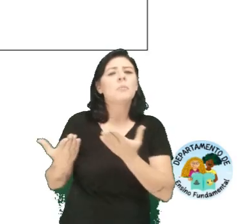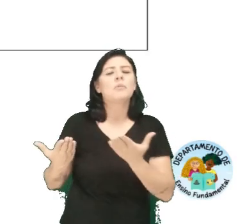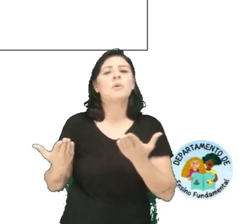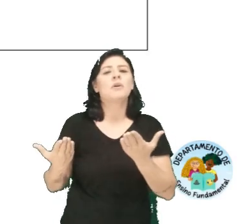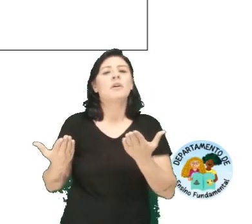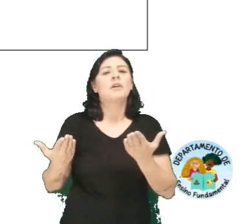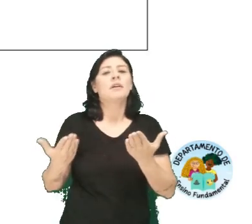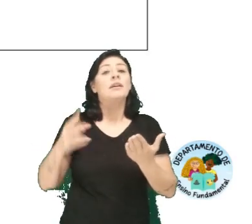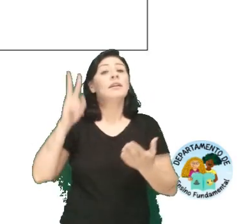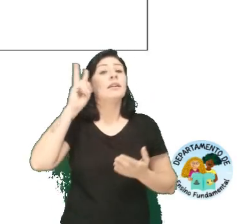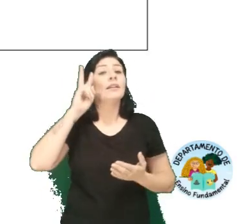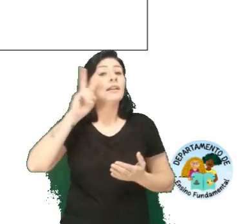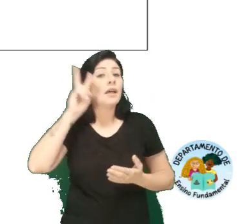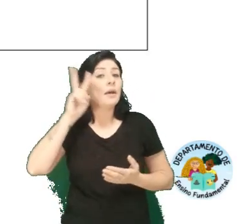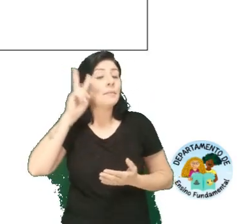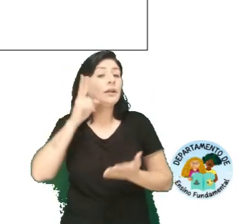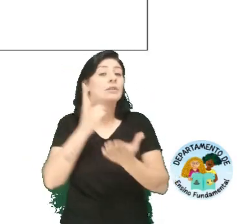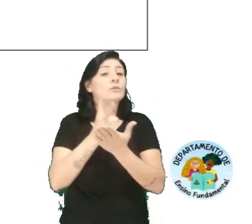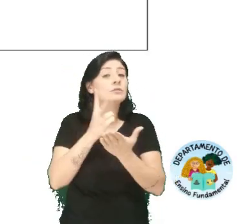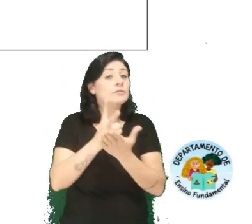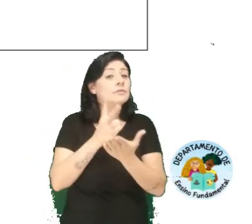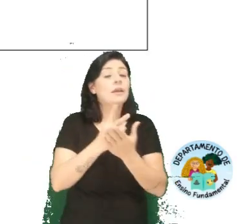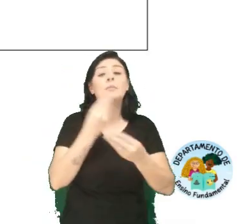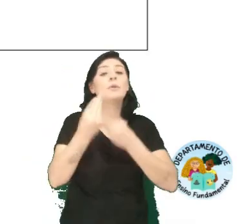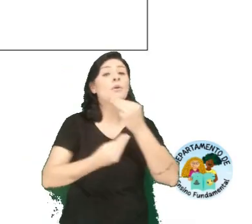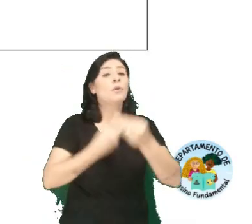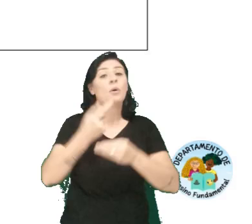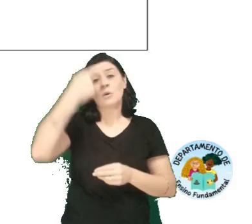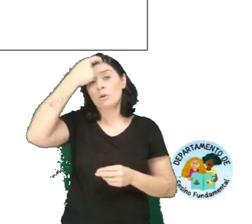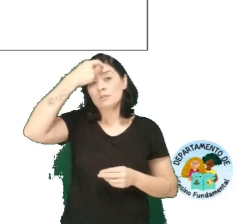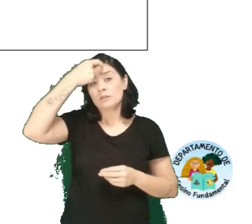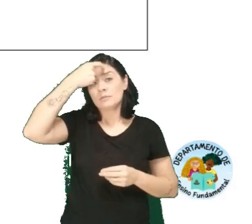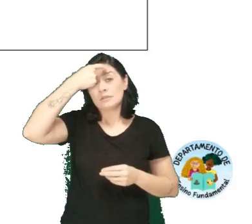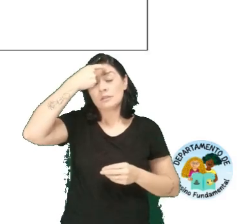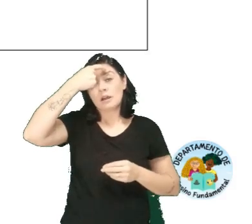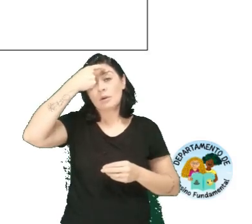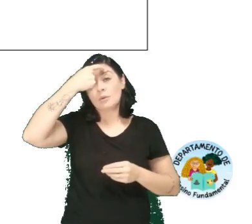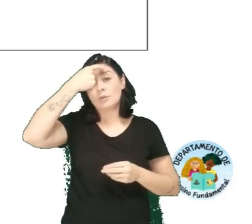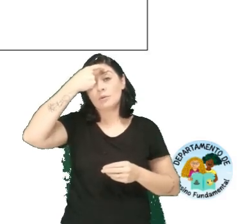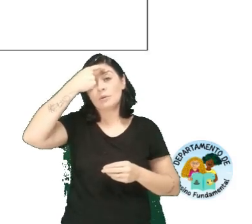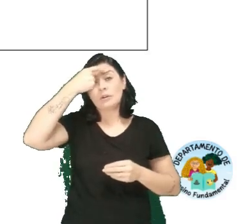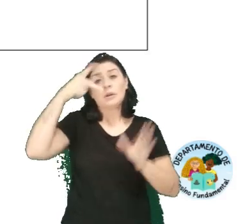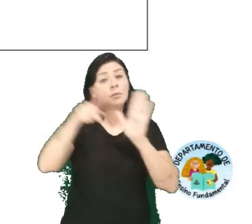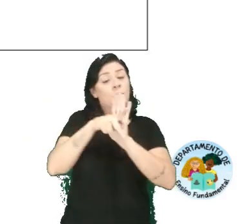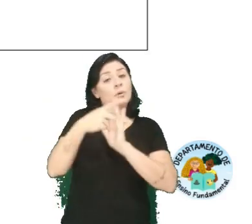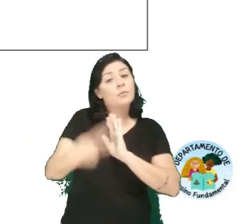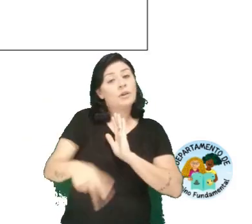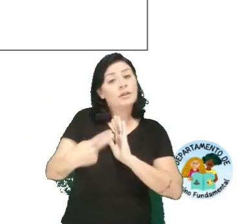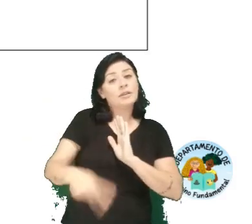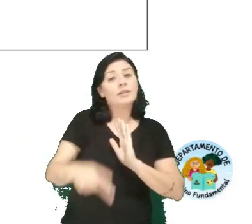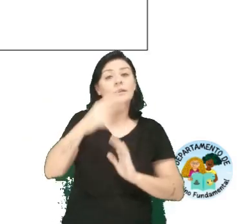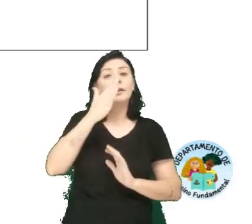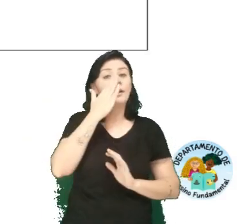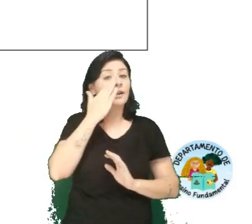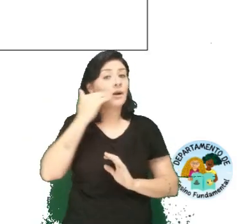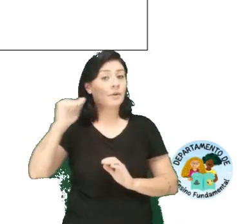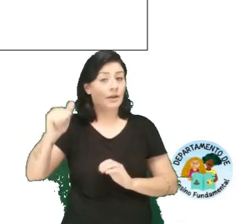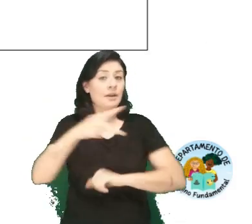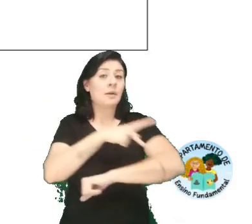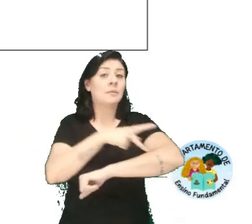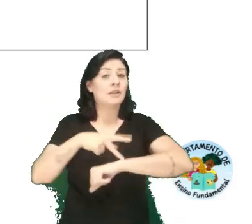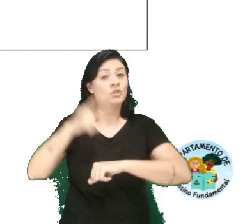da nossa concepção de trabalho do município, que é a teoria da pedagogia histórico-crítica. Ali